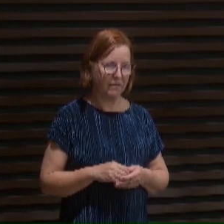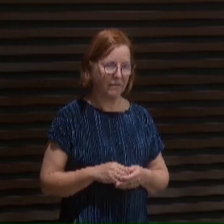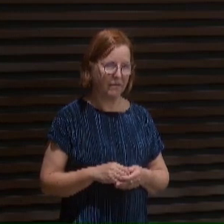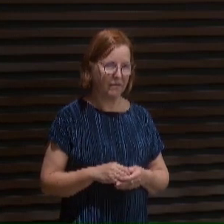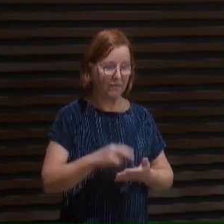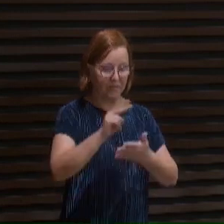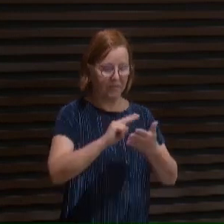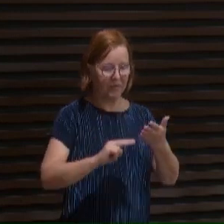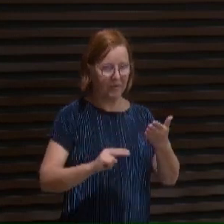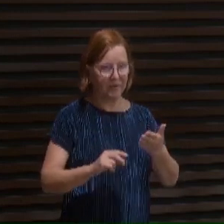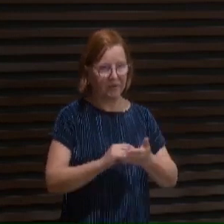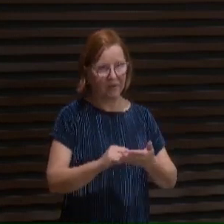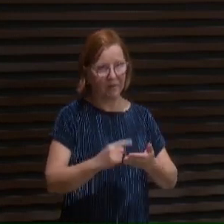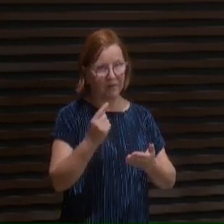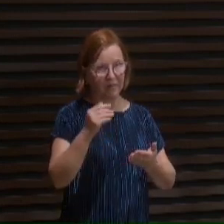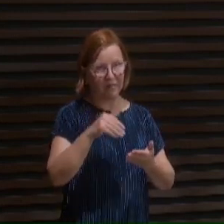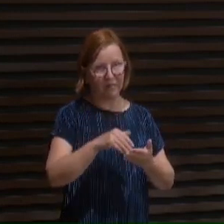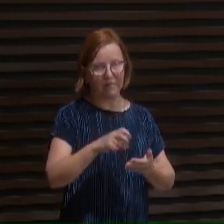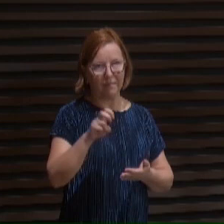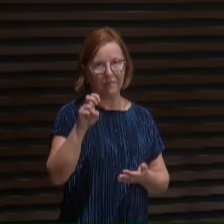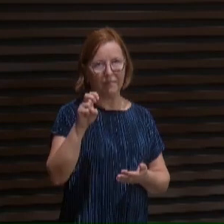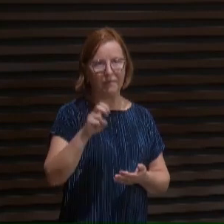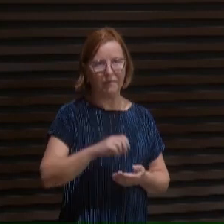Vamos ler os versos de 1 a 5.